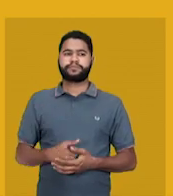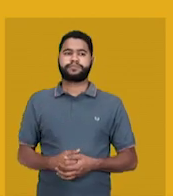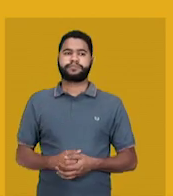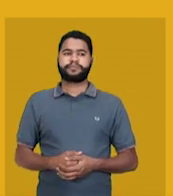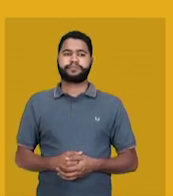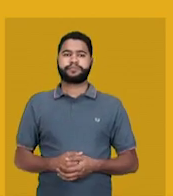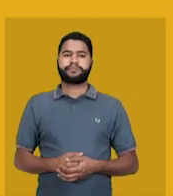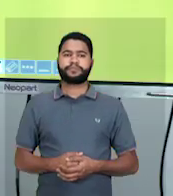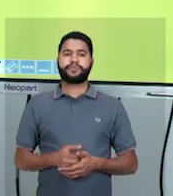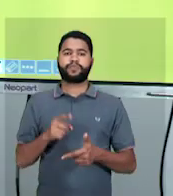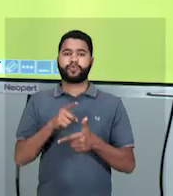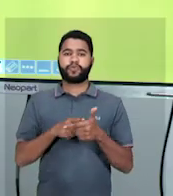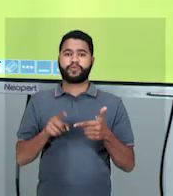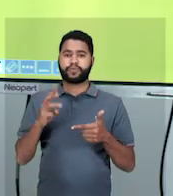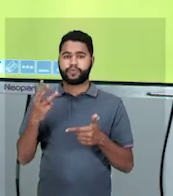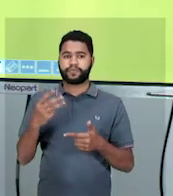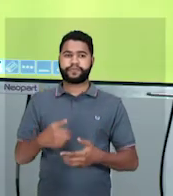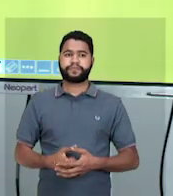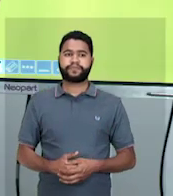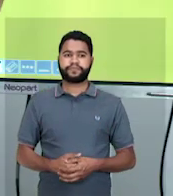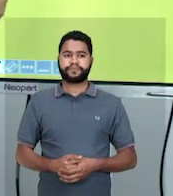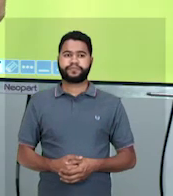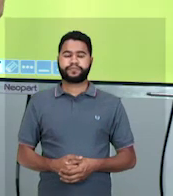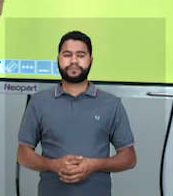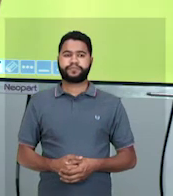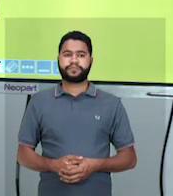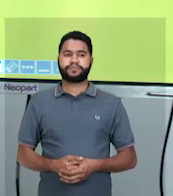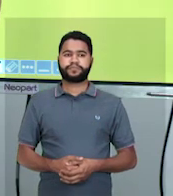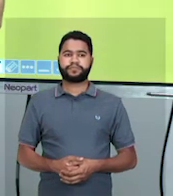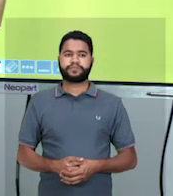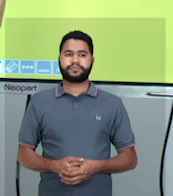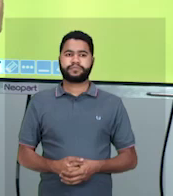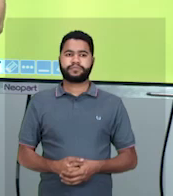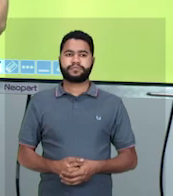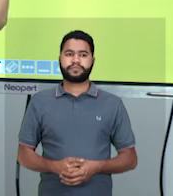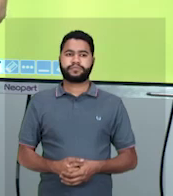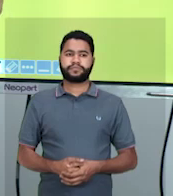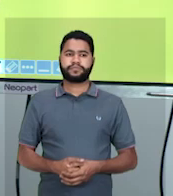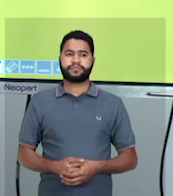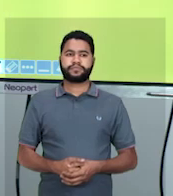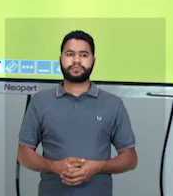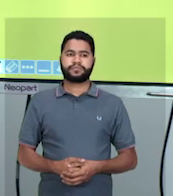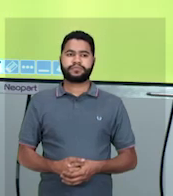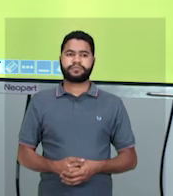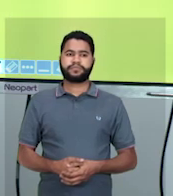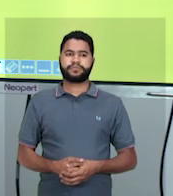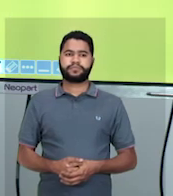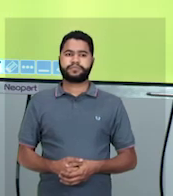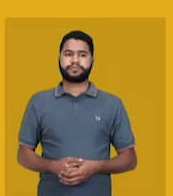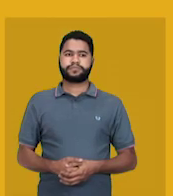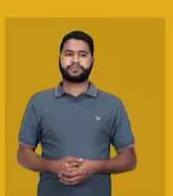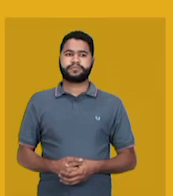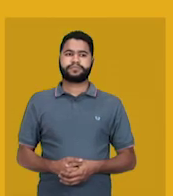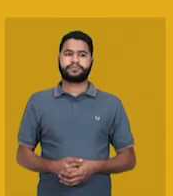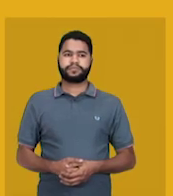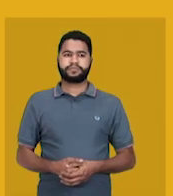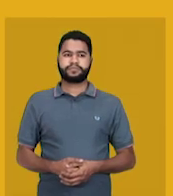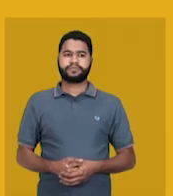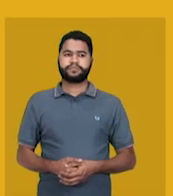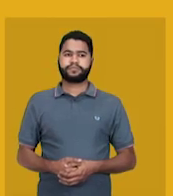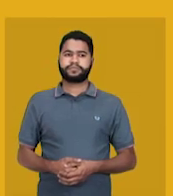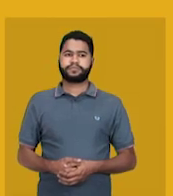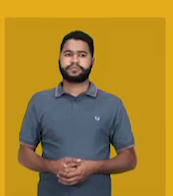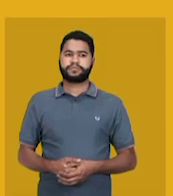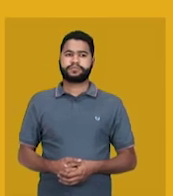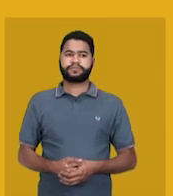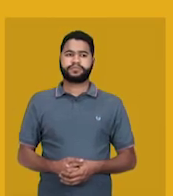você vai ficar por três novamente antes de ir fazer uma explicação né então por três aqui vai dar